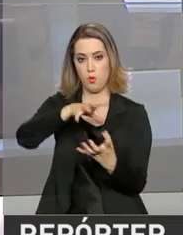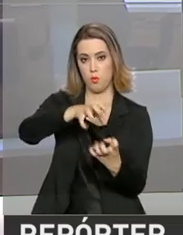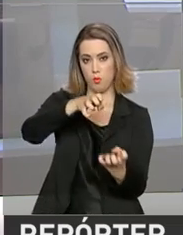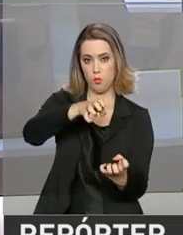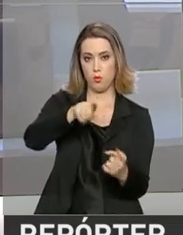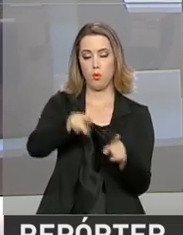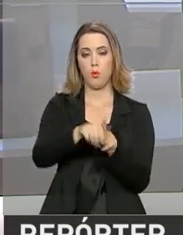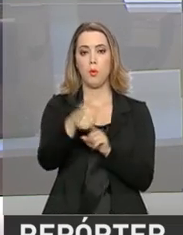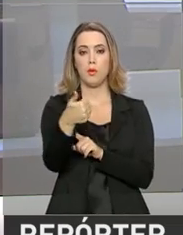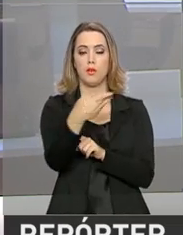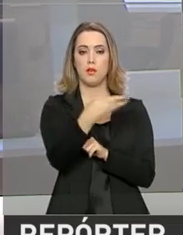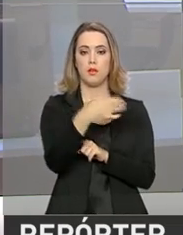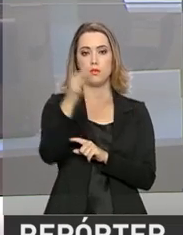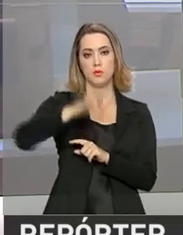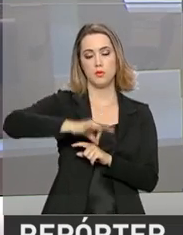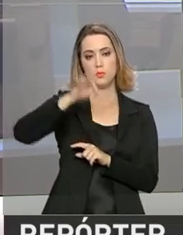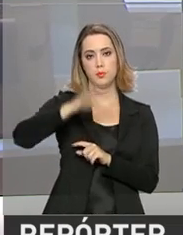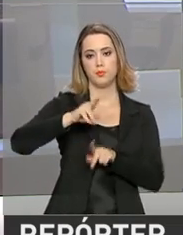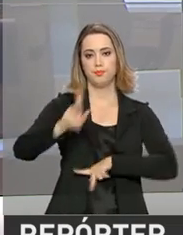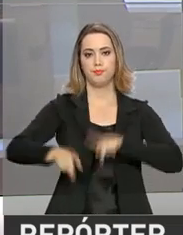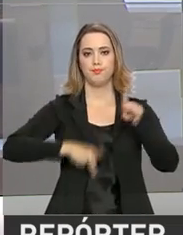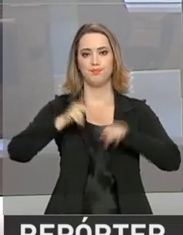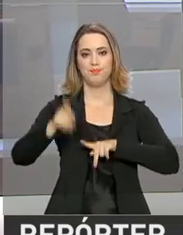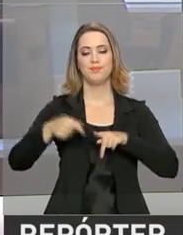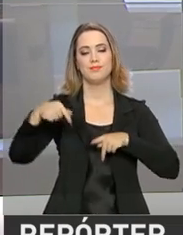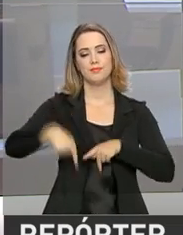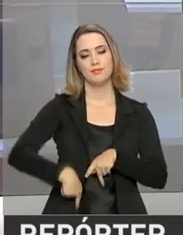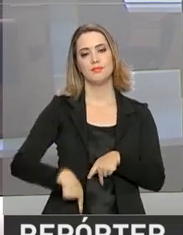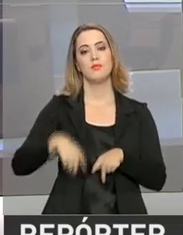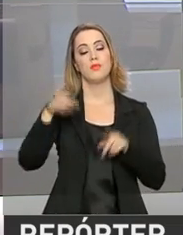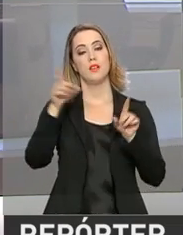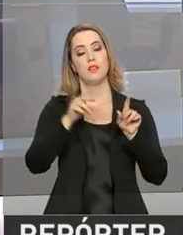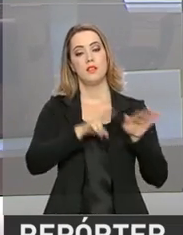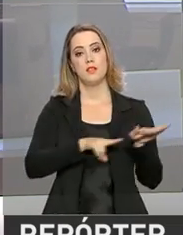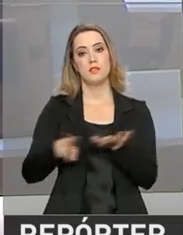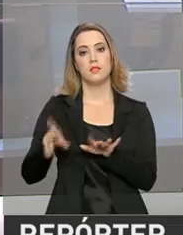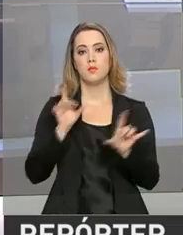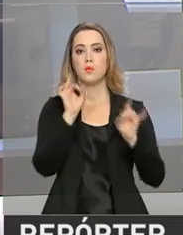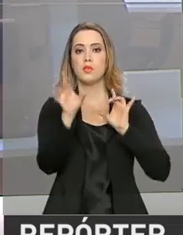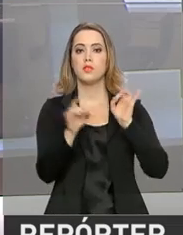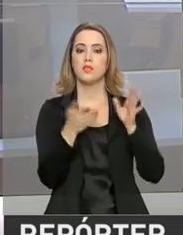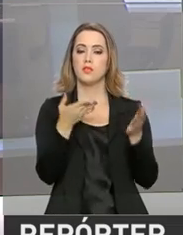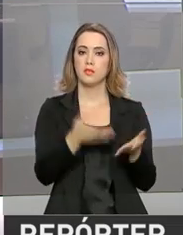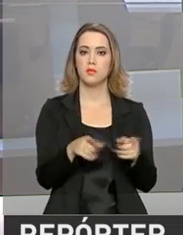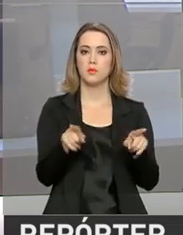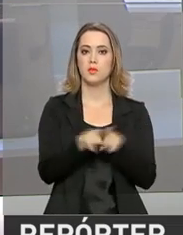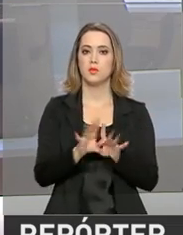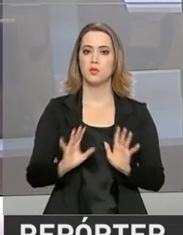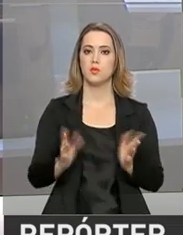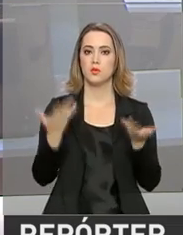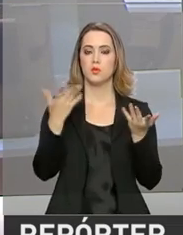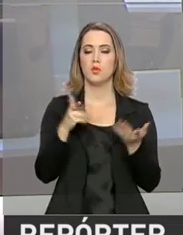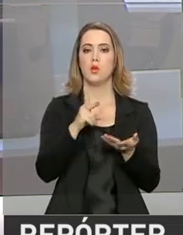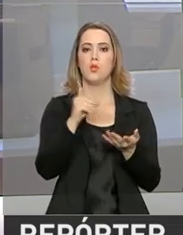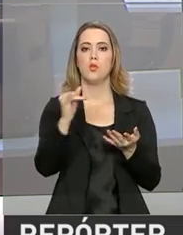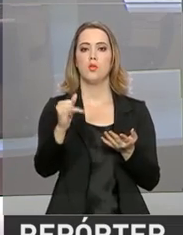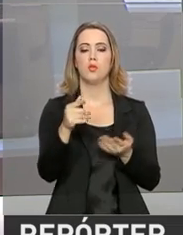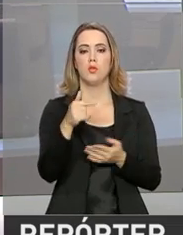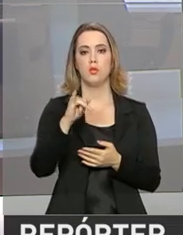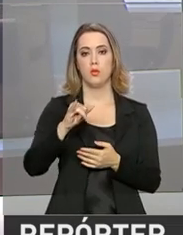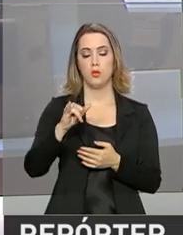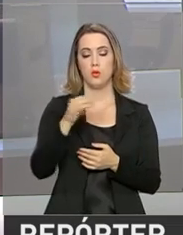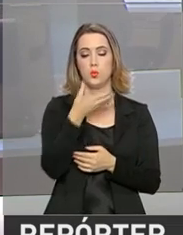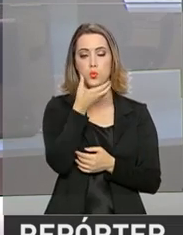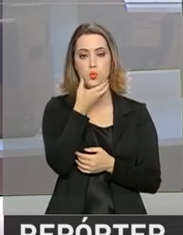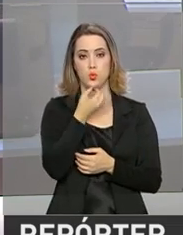14% da população e esta semana foi especial para eles muitas cidades promoveram ações em comemoração ao dia do idoso mas